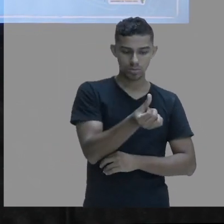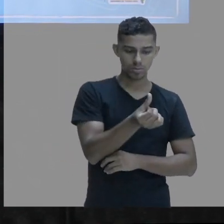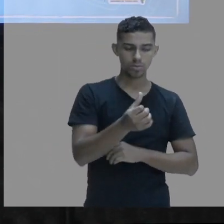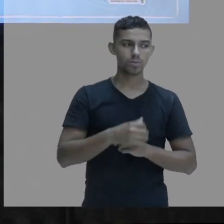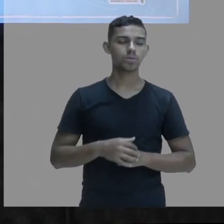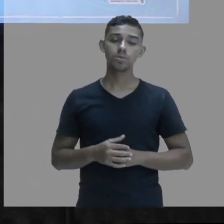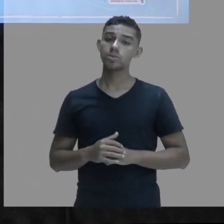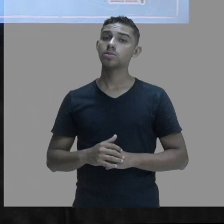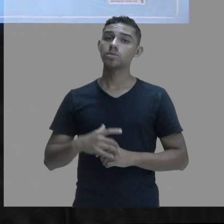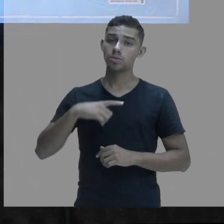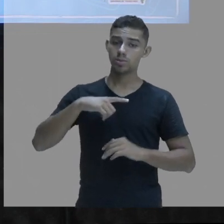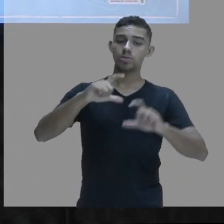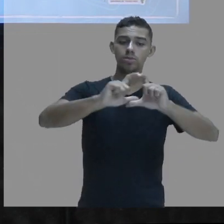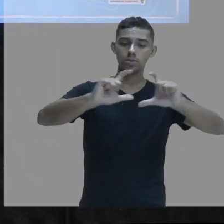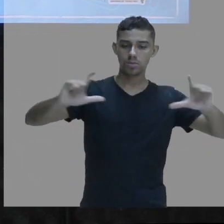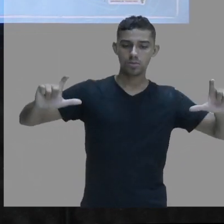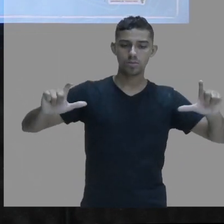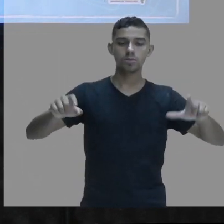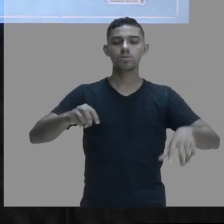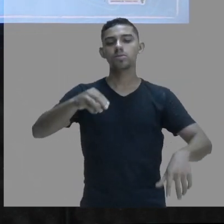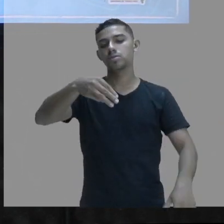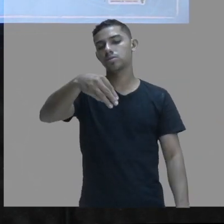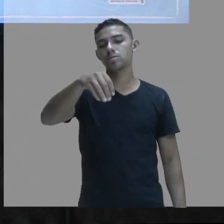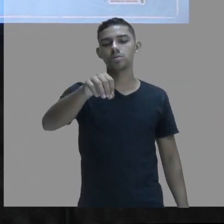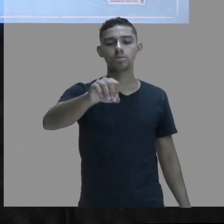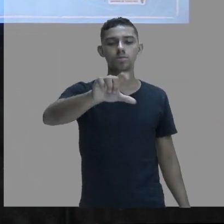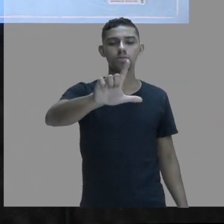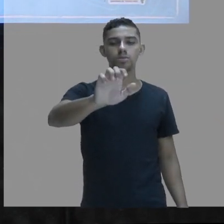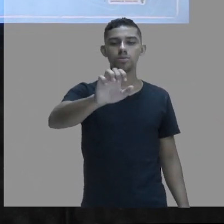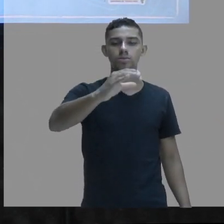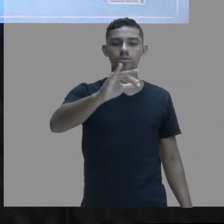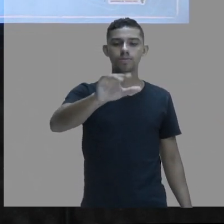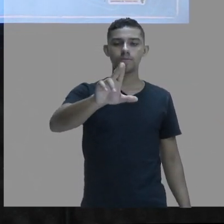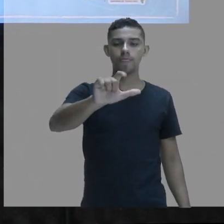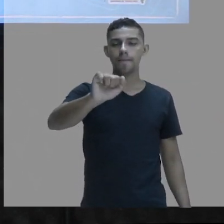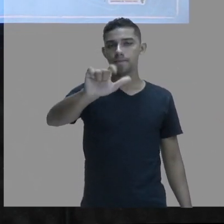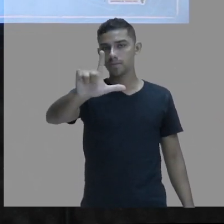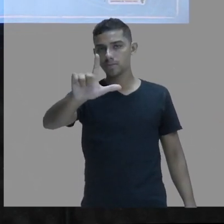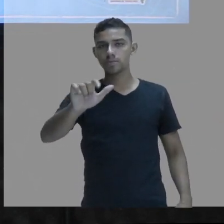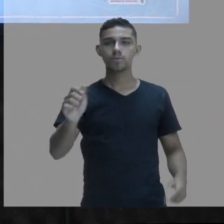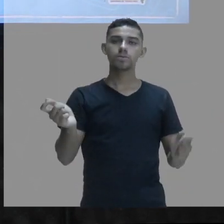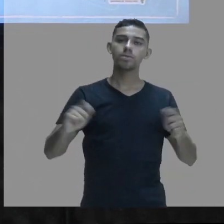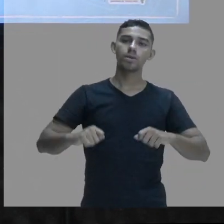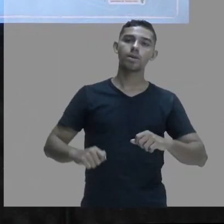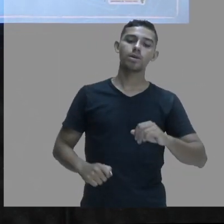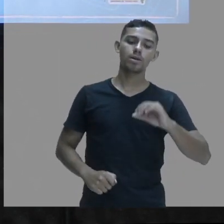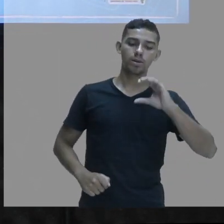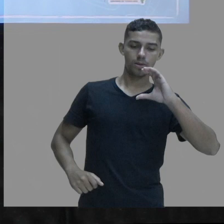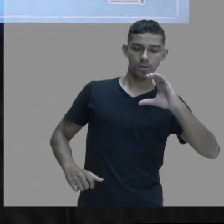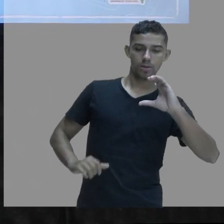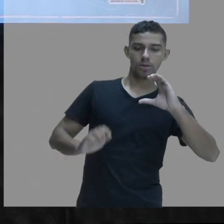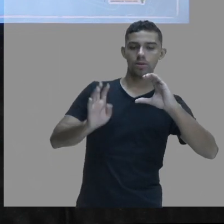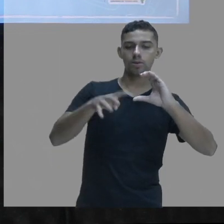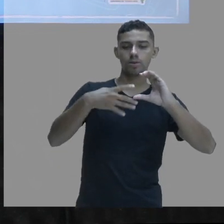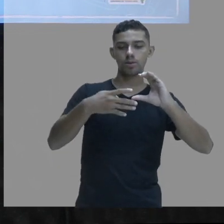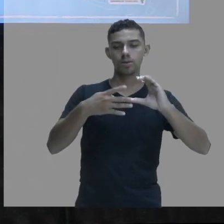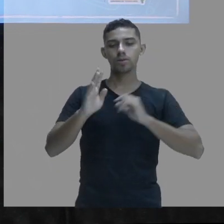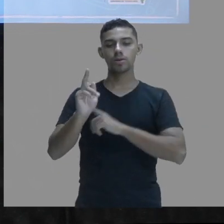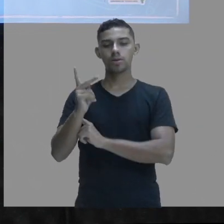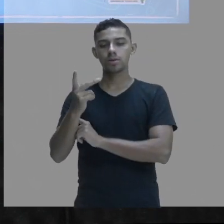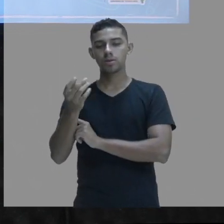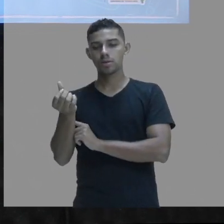4 carbonos vai ter fórmula molecular C4H6. Lembrando, a fórmula geral